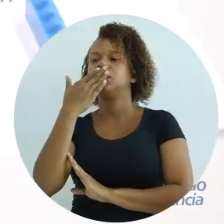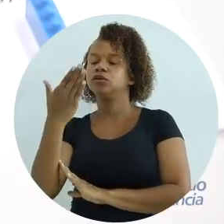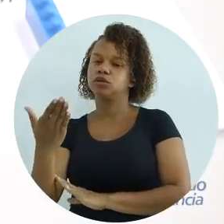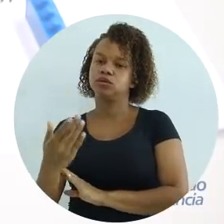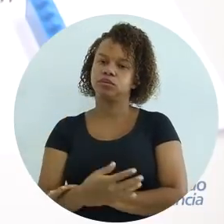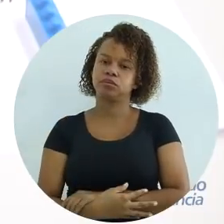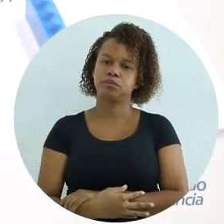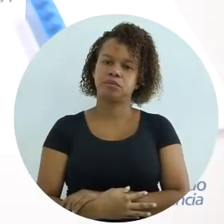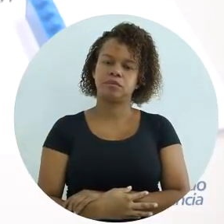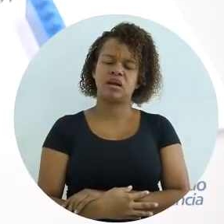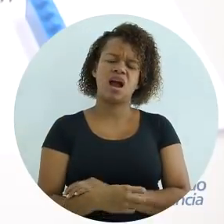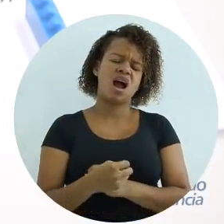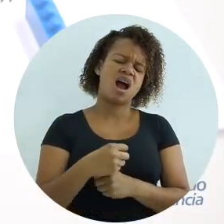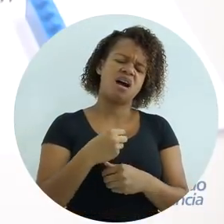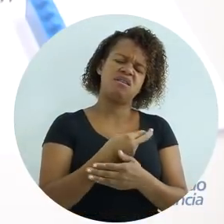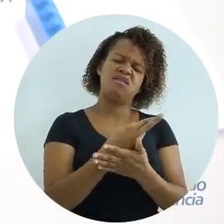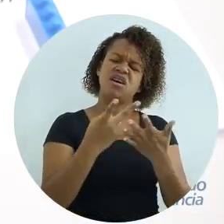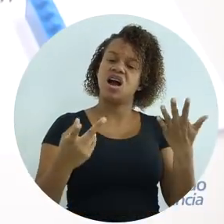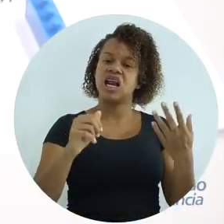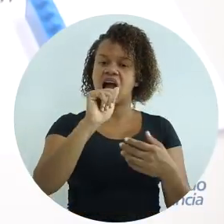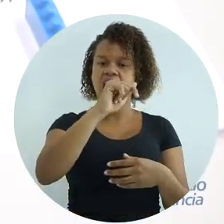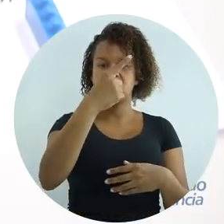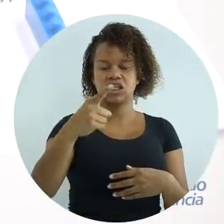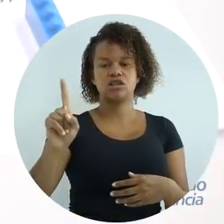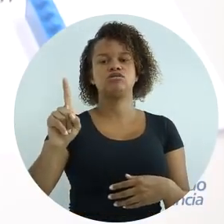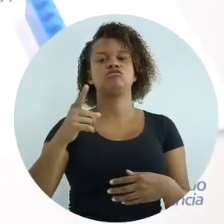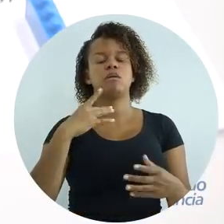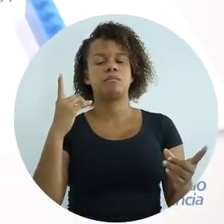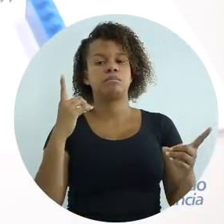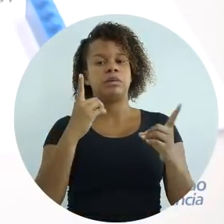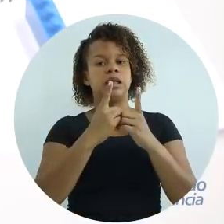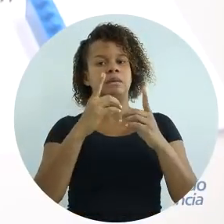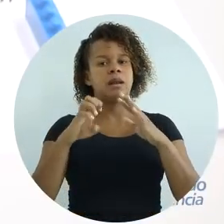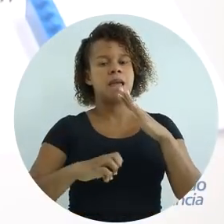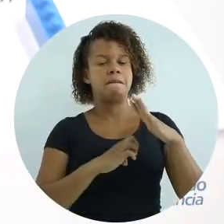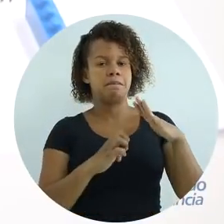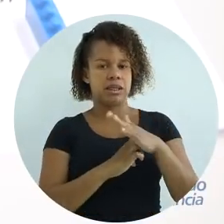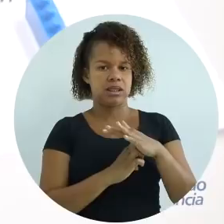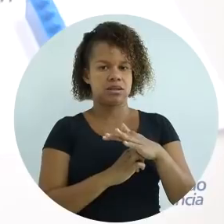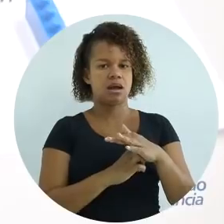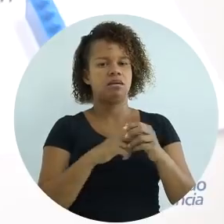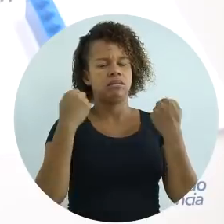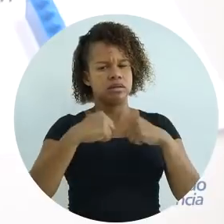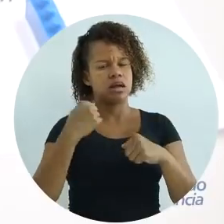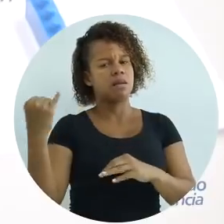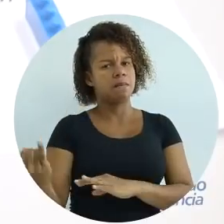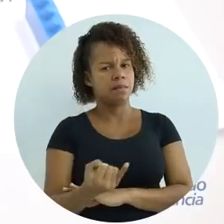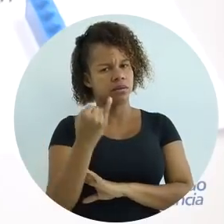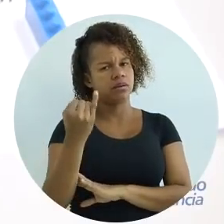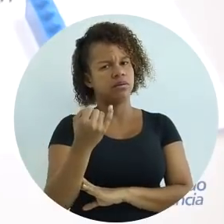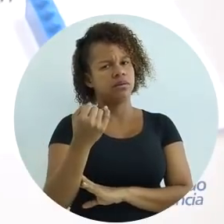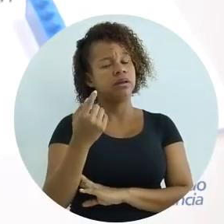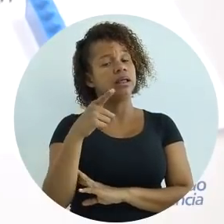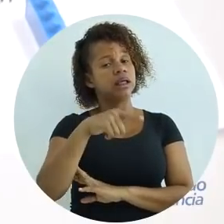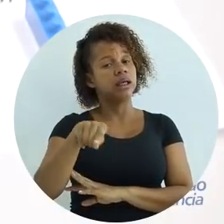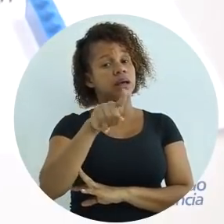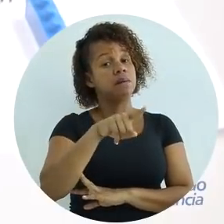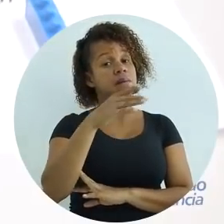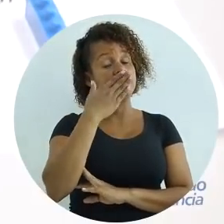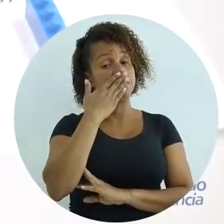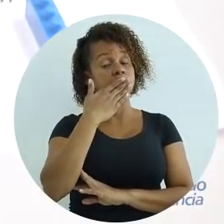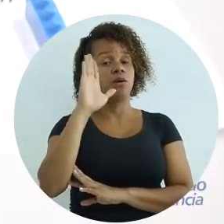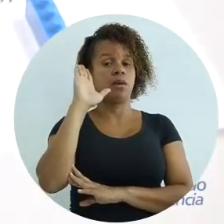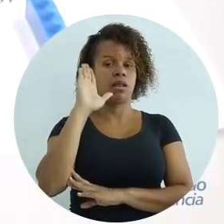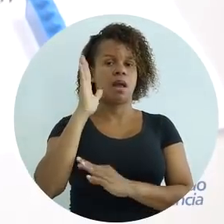pedido. Há várias ações que podem ser tomadas pelas empresas. É necessário, portanto, que, primeiro, ao